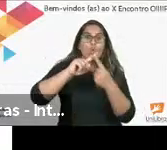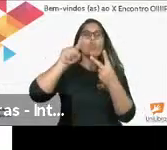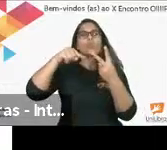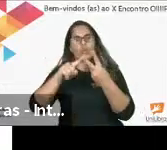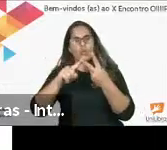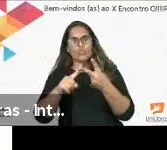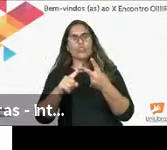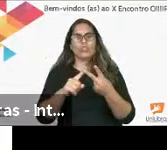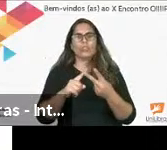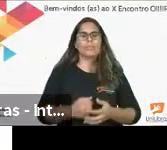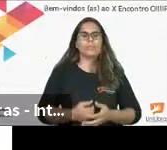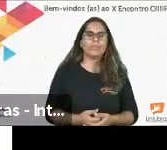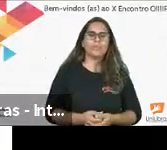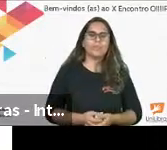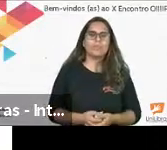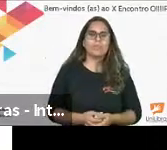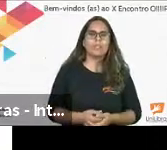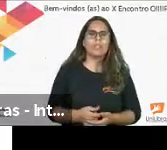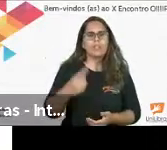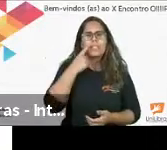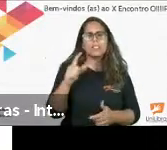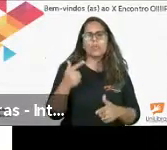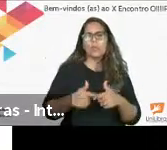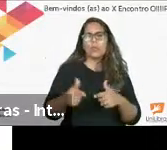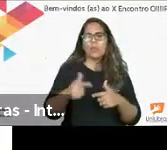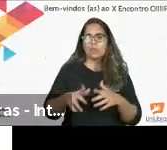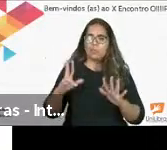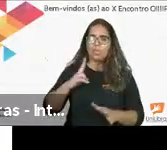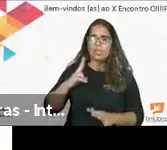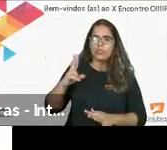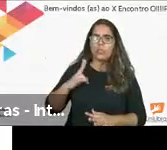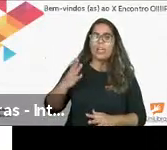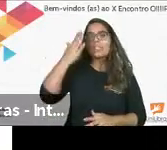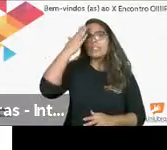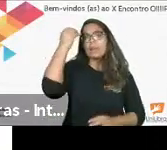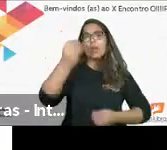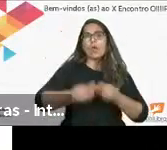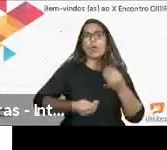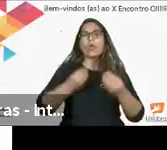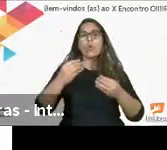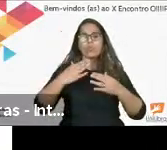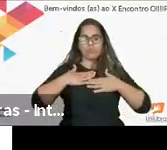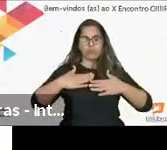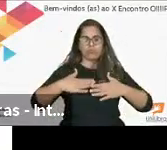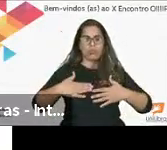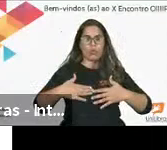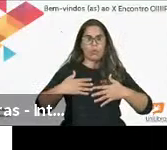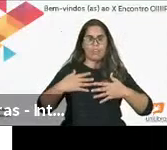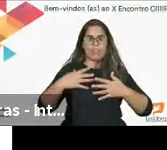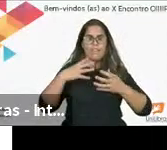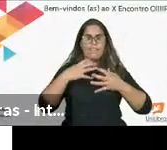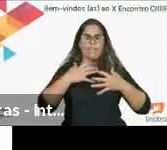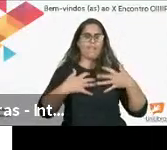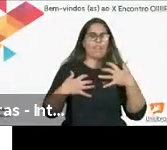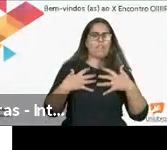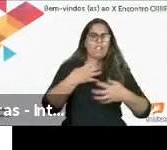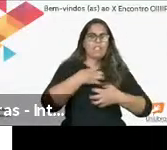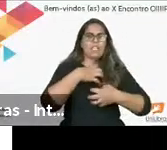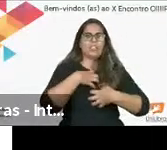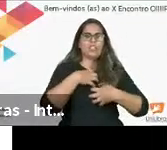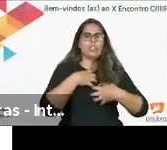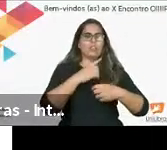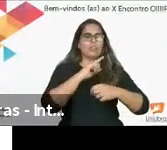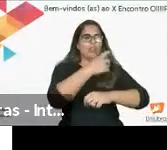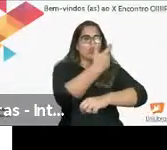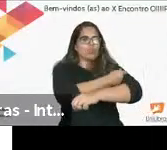eu estava interessado num problema particular, que era saber como é que o organismo reage a um antígeno, se